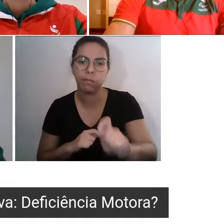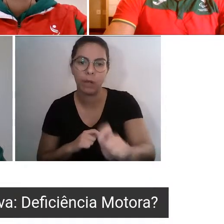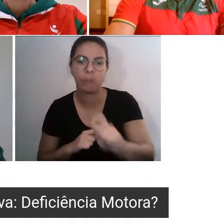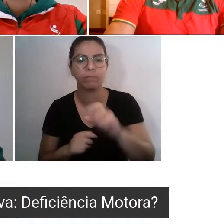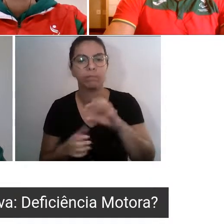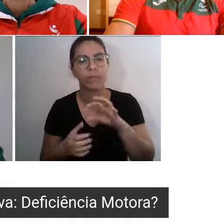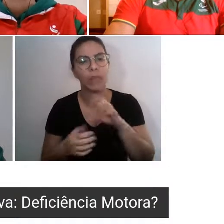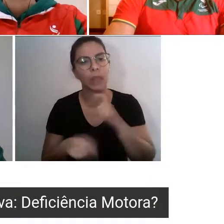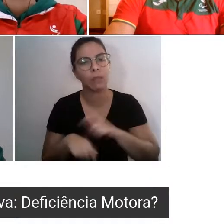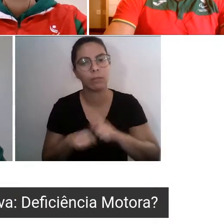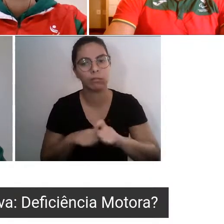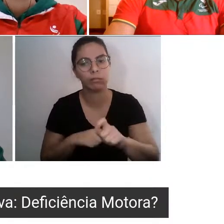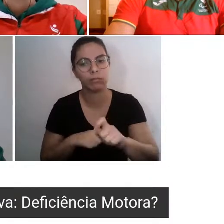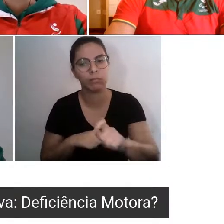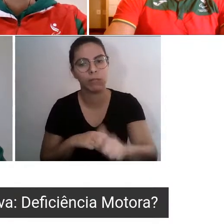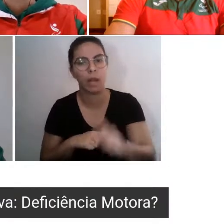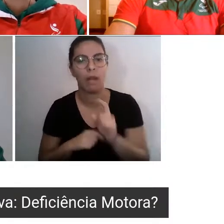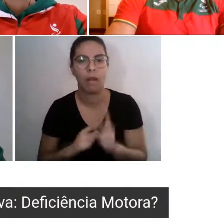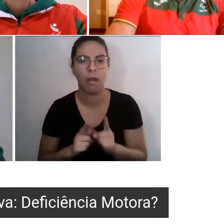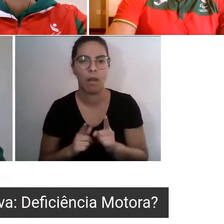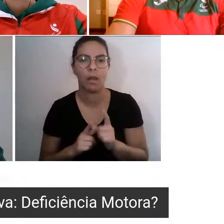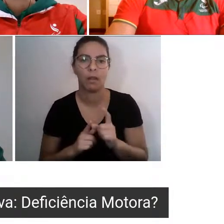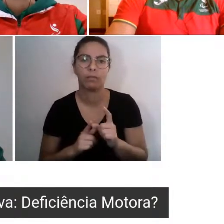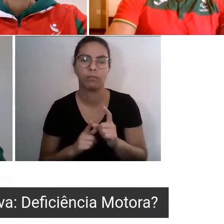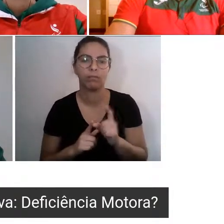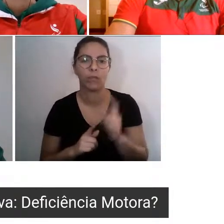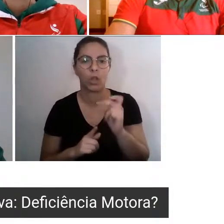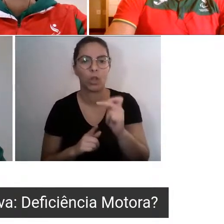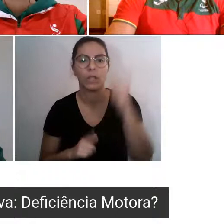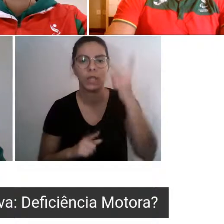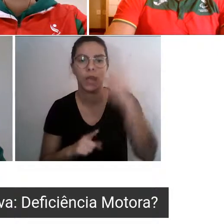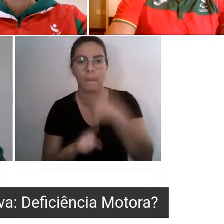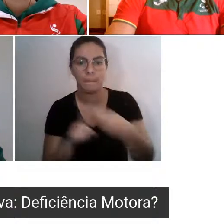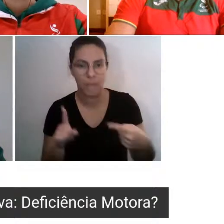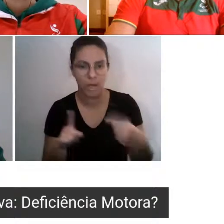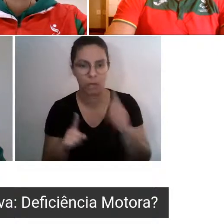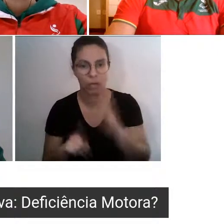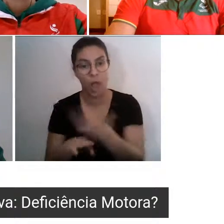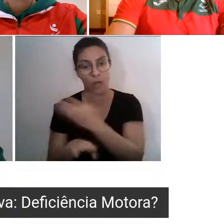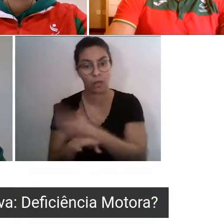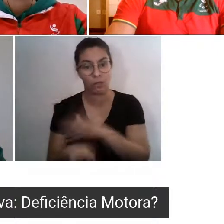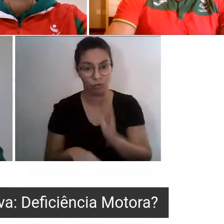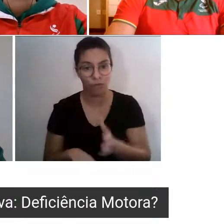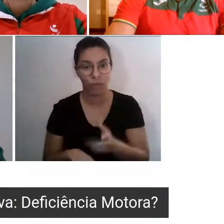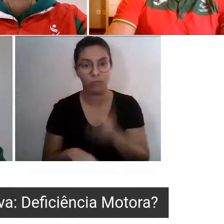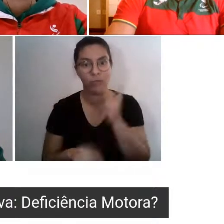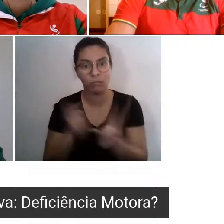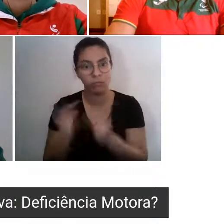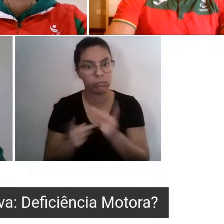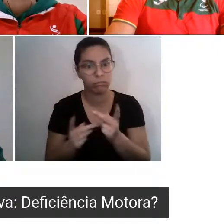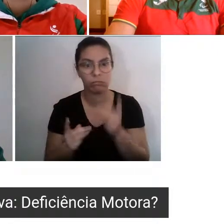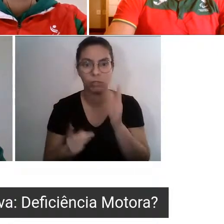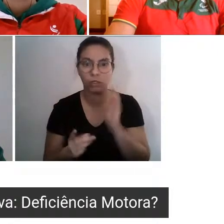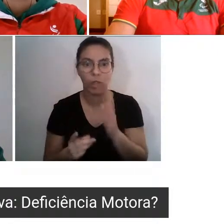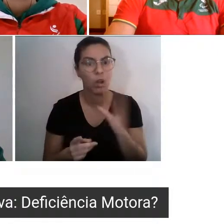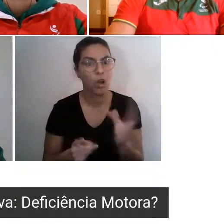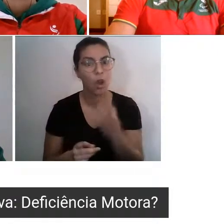bastante, bastante longo. Ao fim de dois anos e meio da classificação deles, eles ainda são os atletas mais